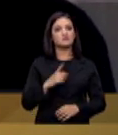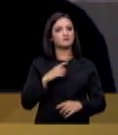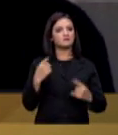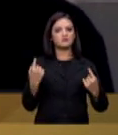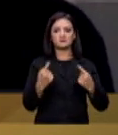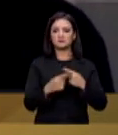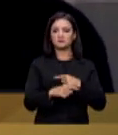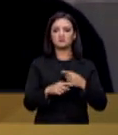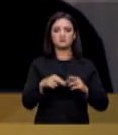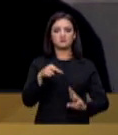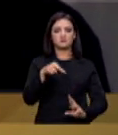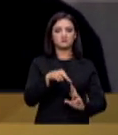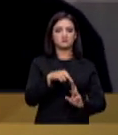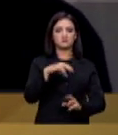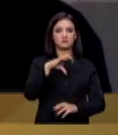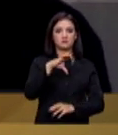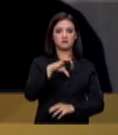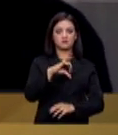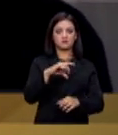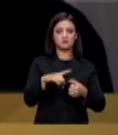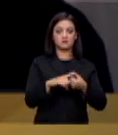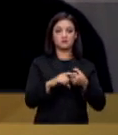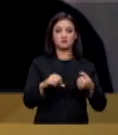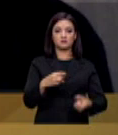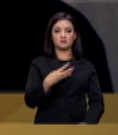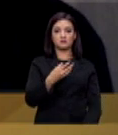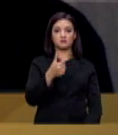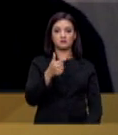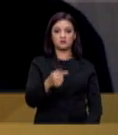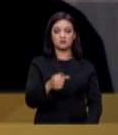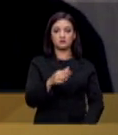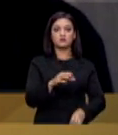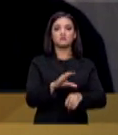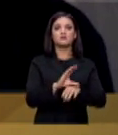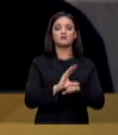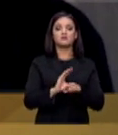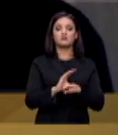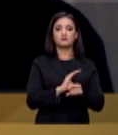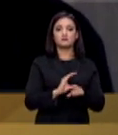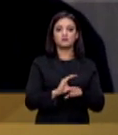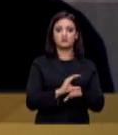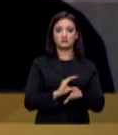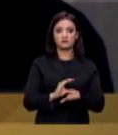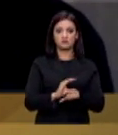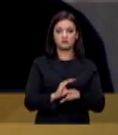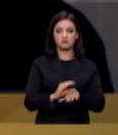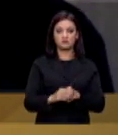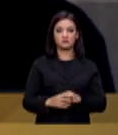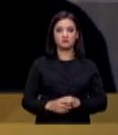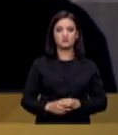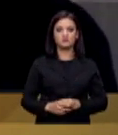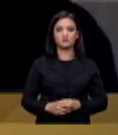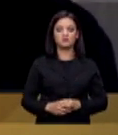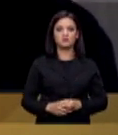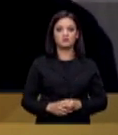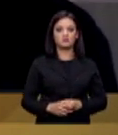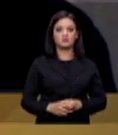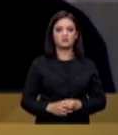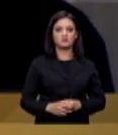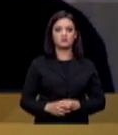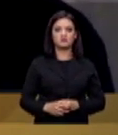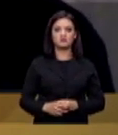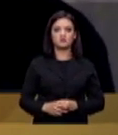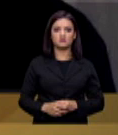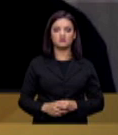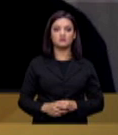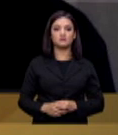9 do artigo 37 da Constituição, como demonstrado cirúrgica